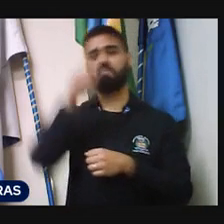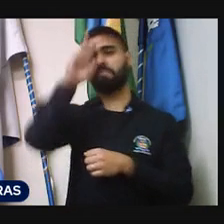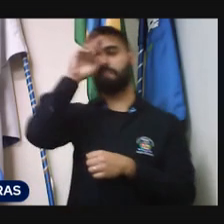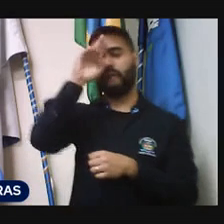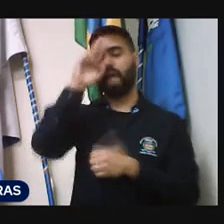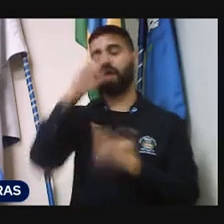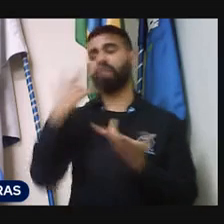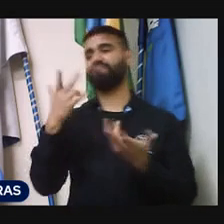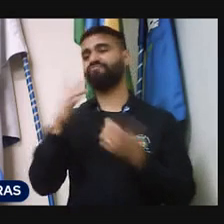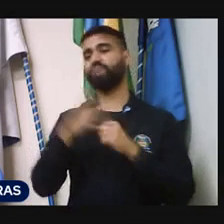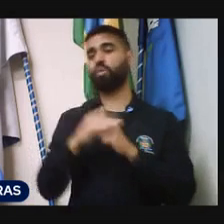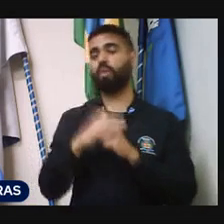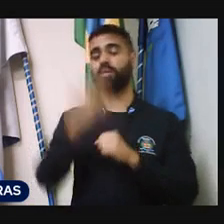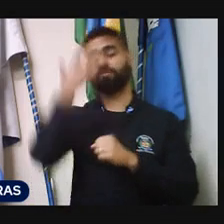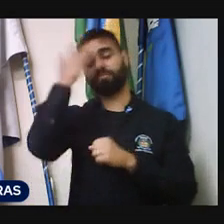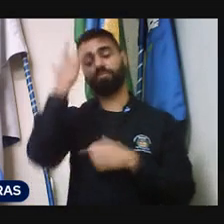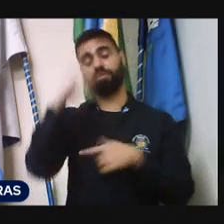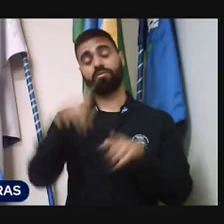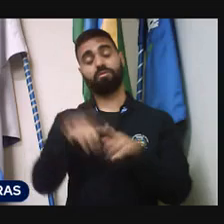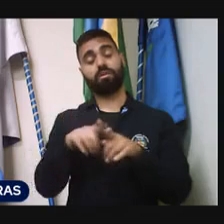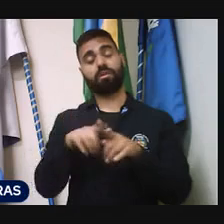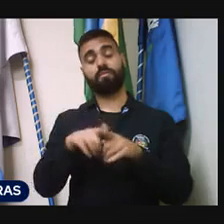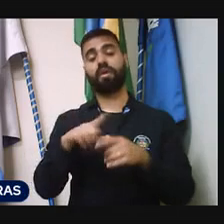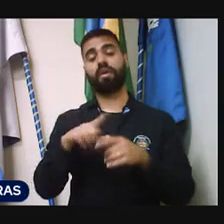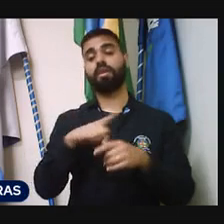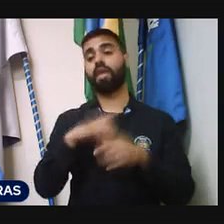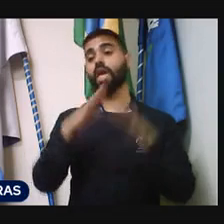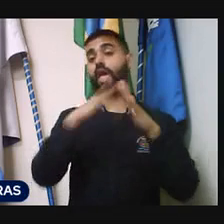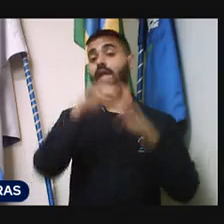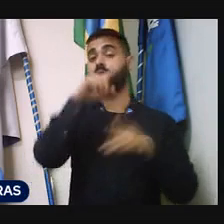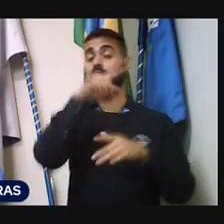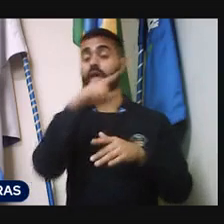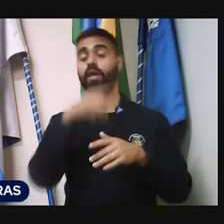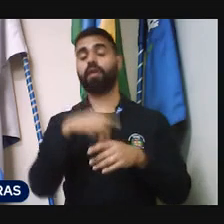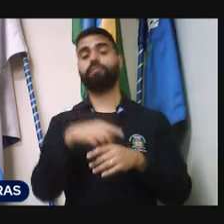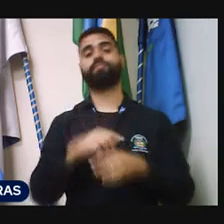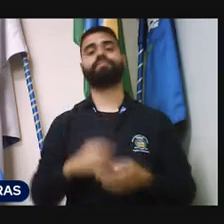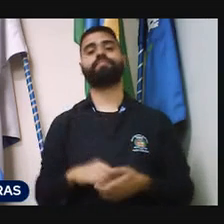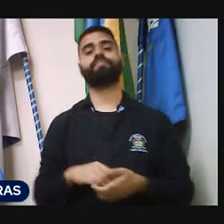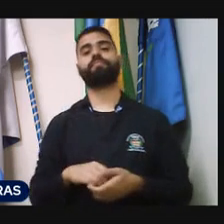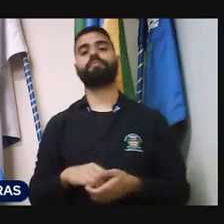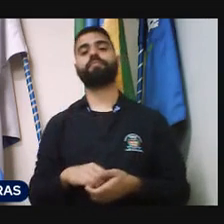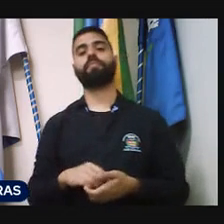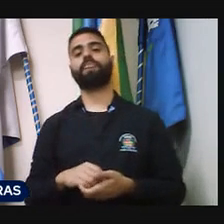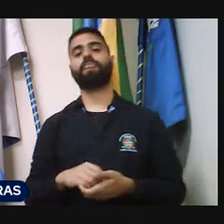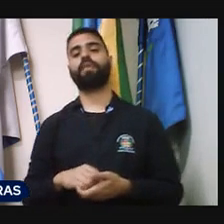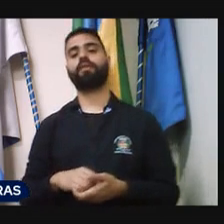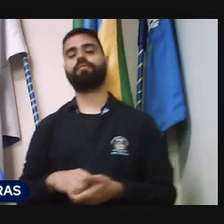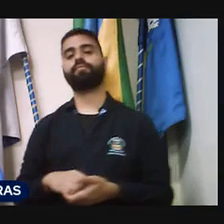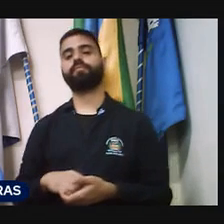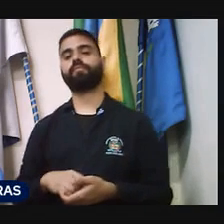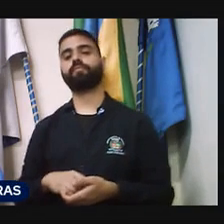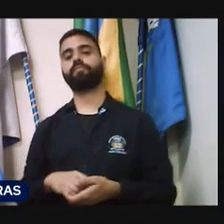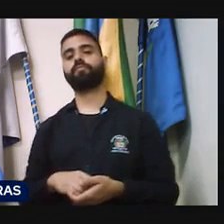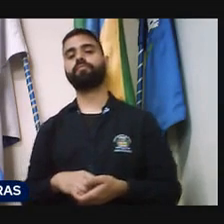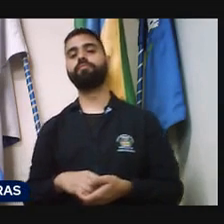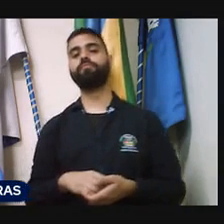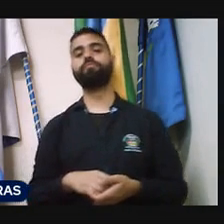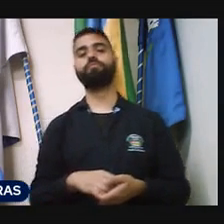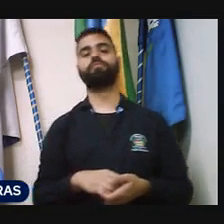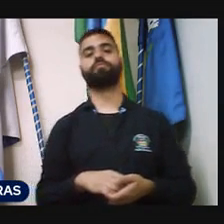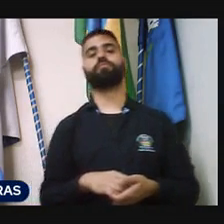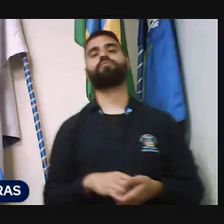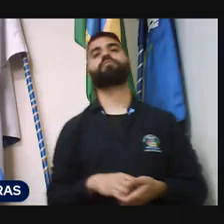e doença que aquelas pessoas que ali moram perto do corte de pedra a outra indicação que eu trouxe